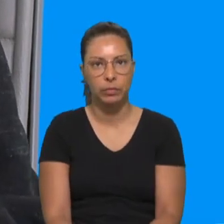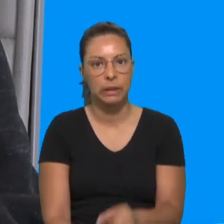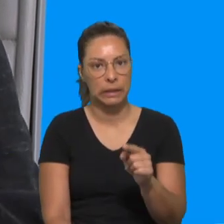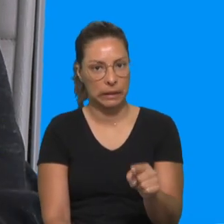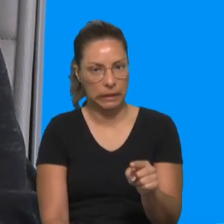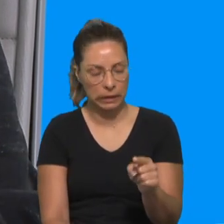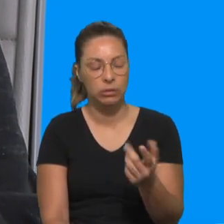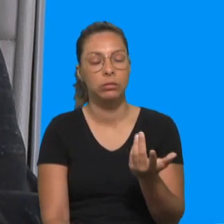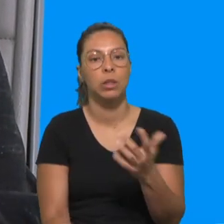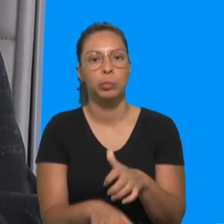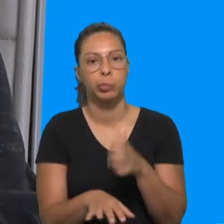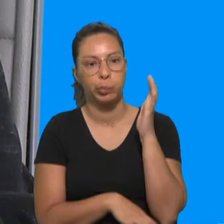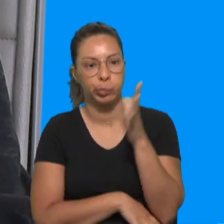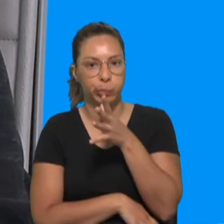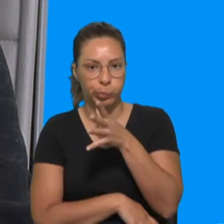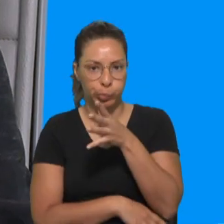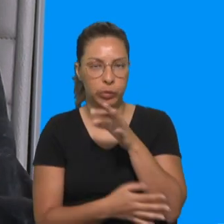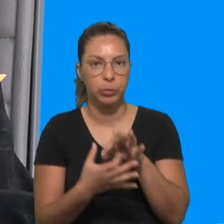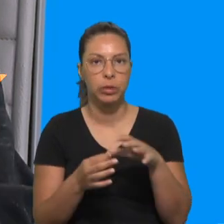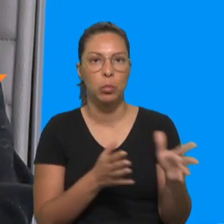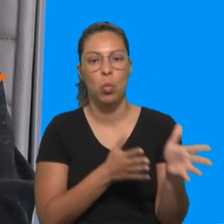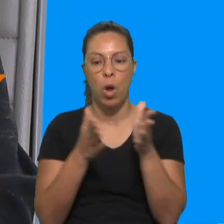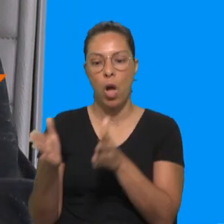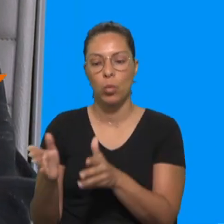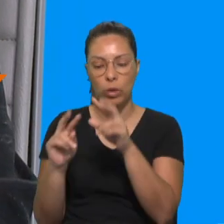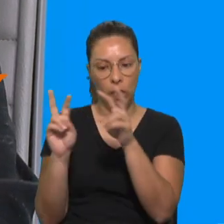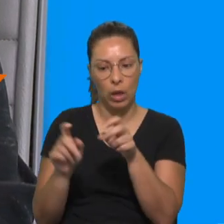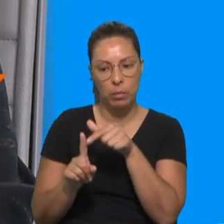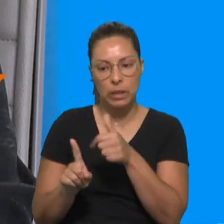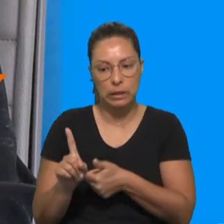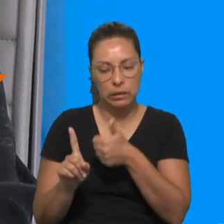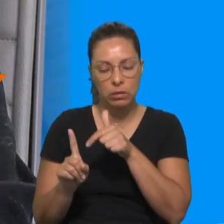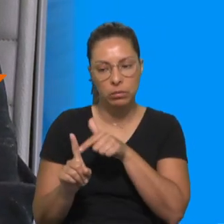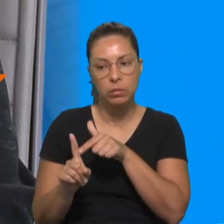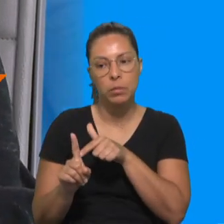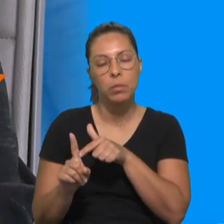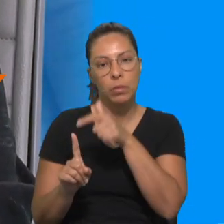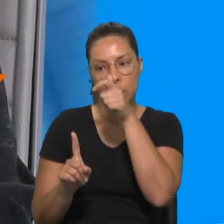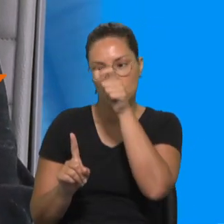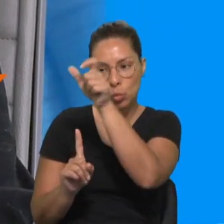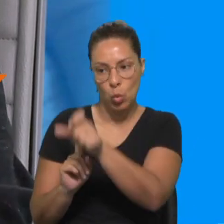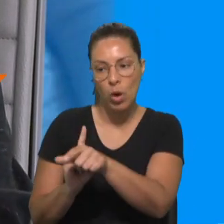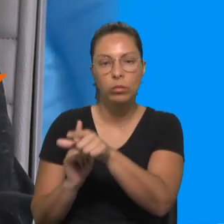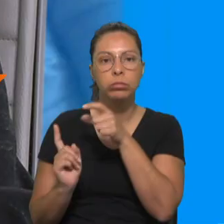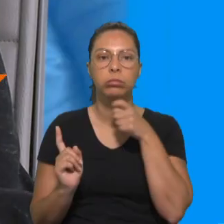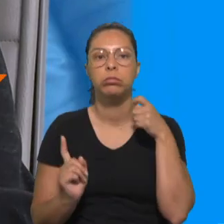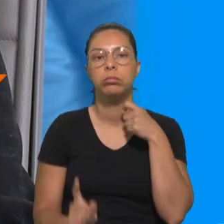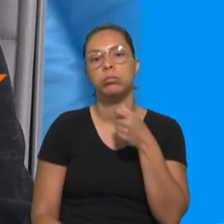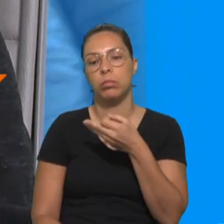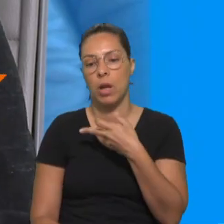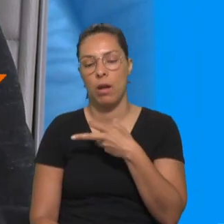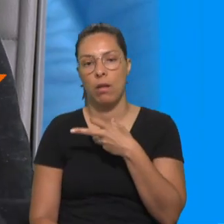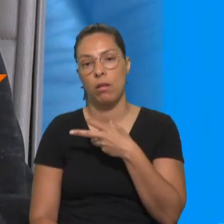tem o propósito de, por um lado, trazer ao de cima aquilo que foi a pessoa e a obra do Padre Brás nestes 100 anos